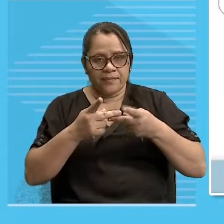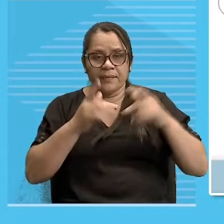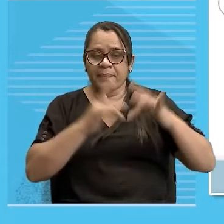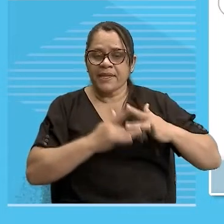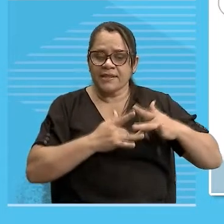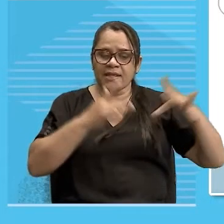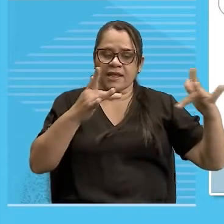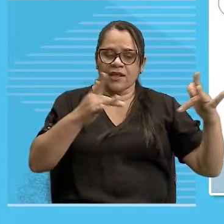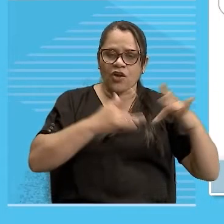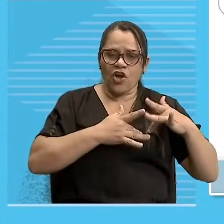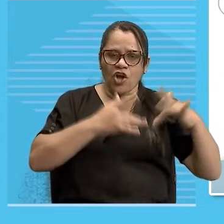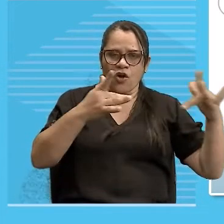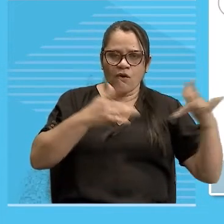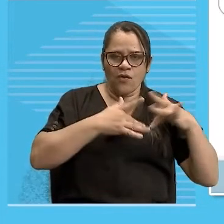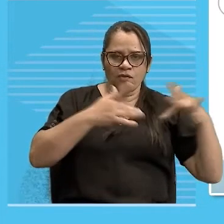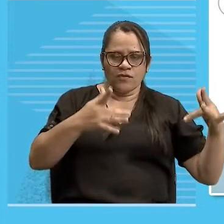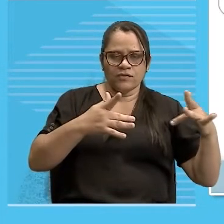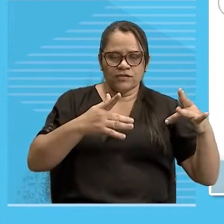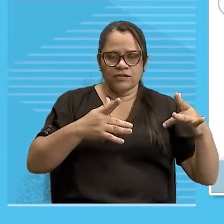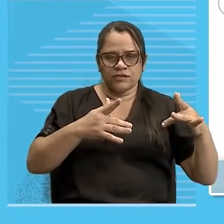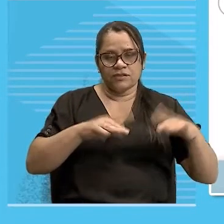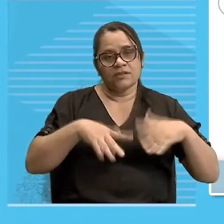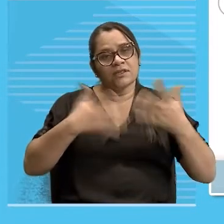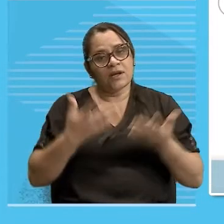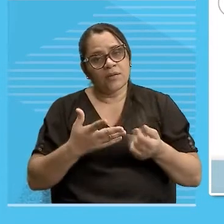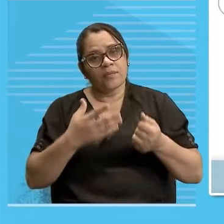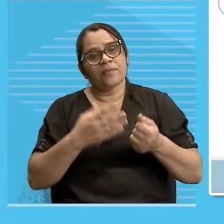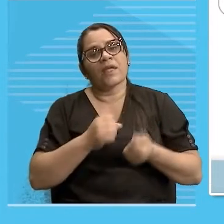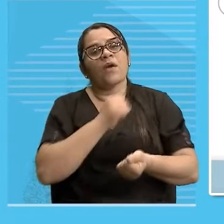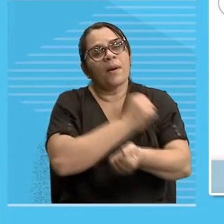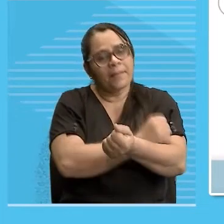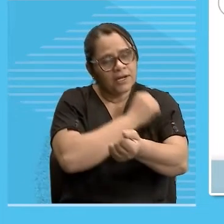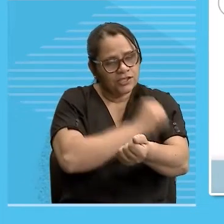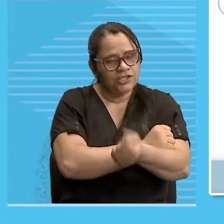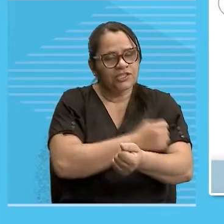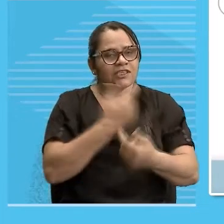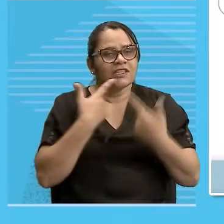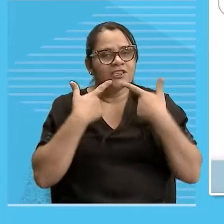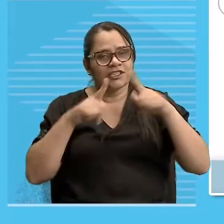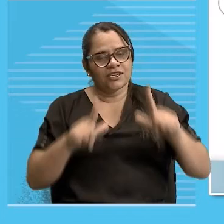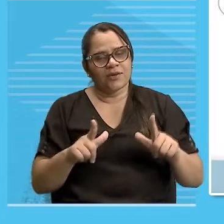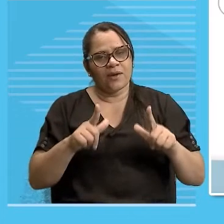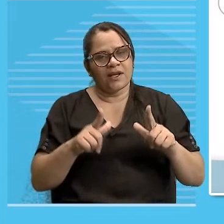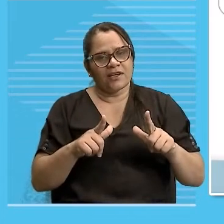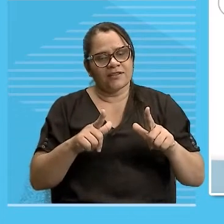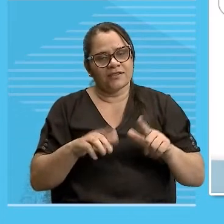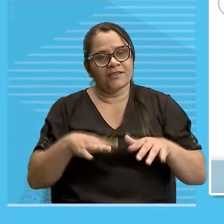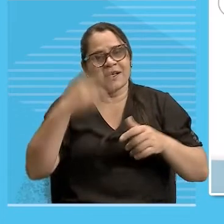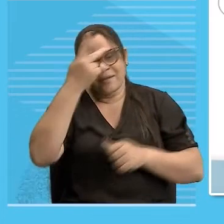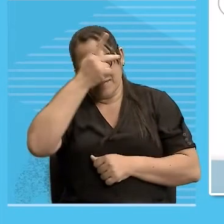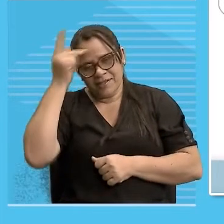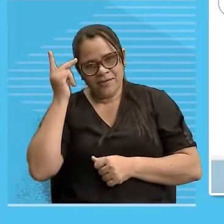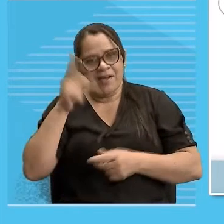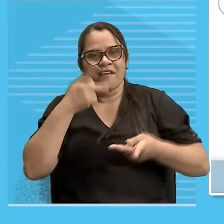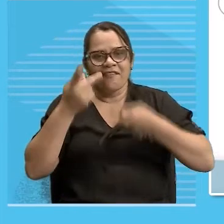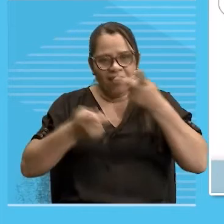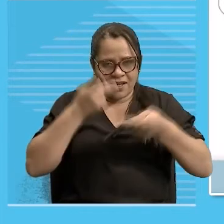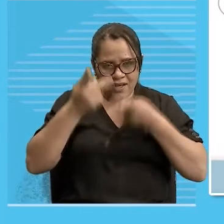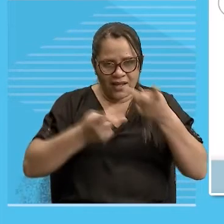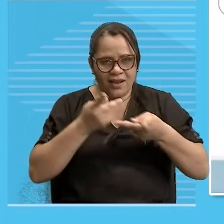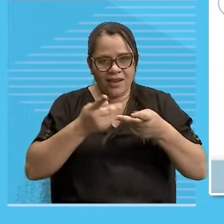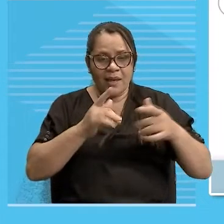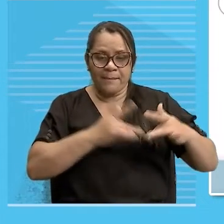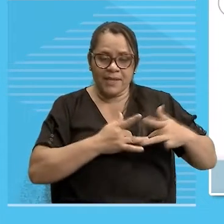dizer? Uma mania de linguagem, né? Tudo a pessoa pega aquele jeito e diz misericórdia,